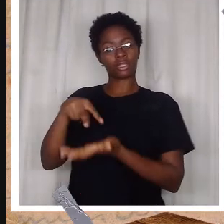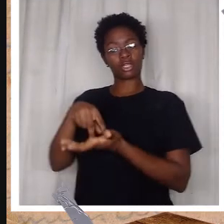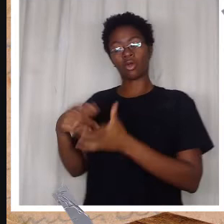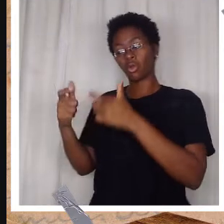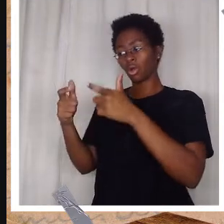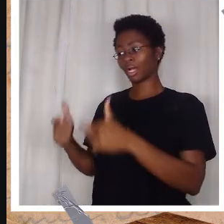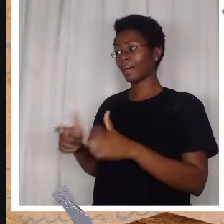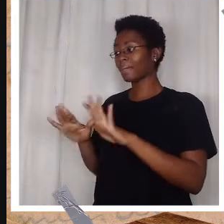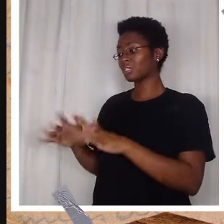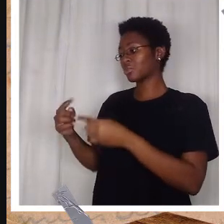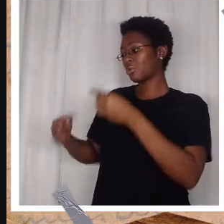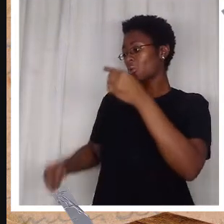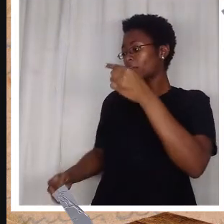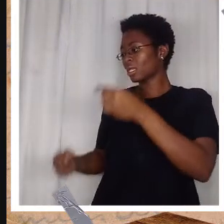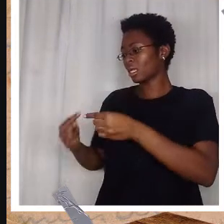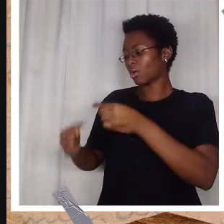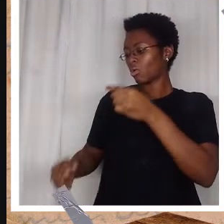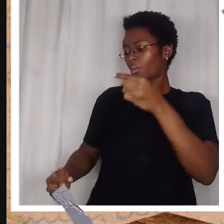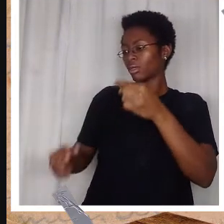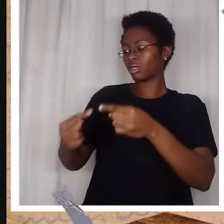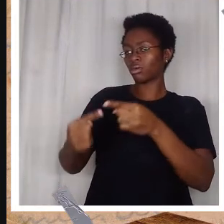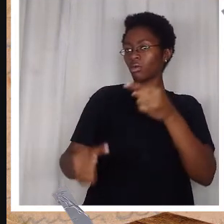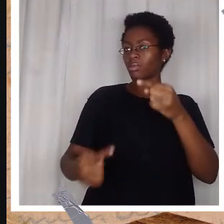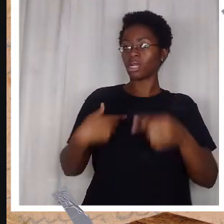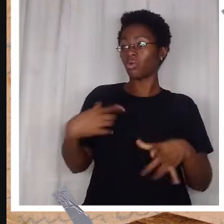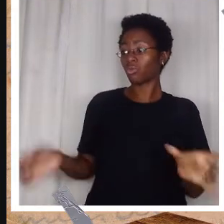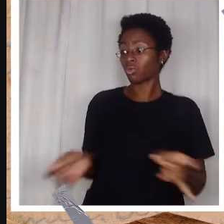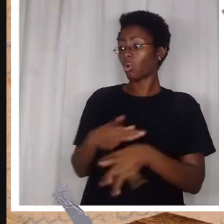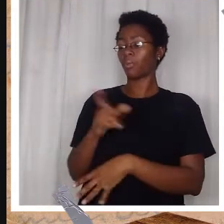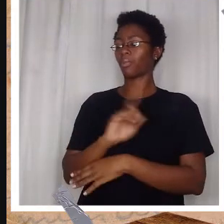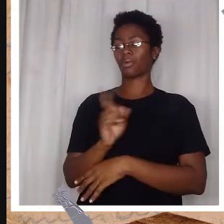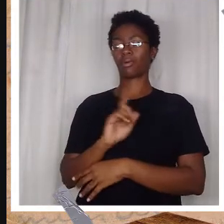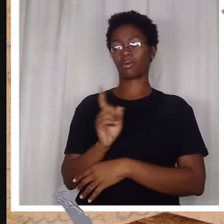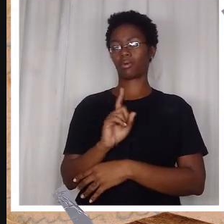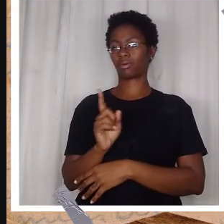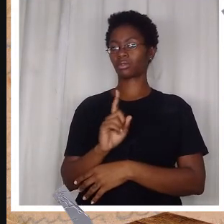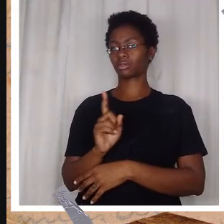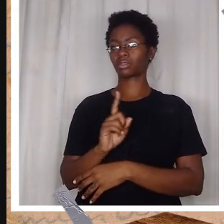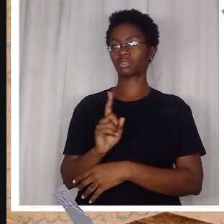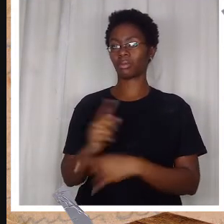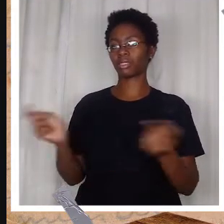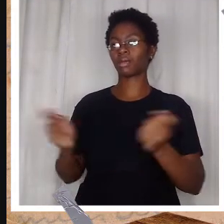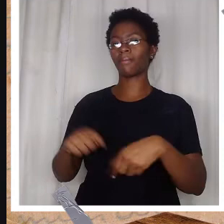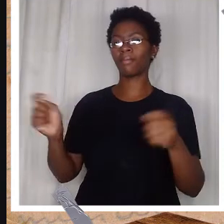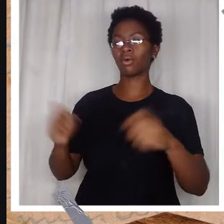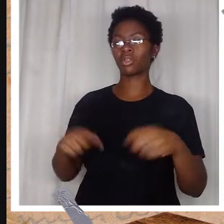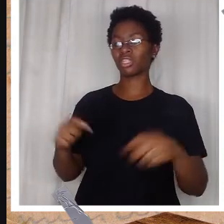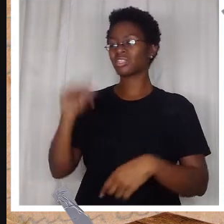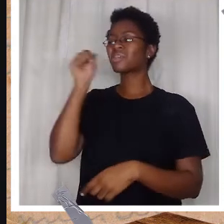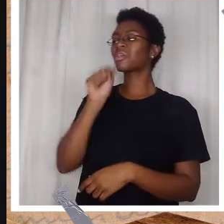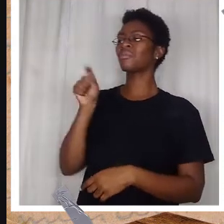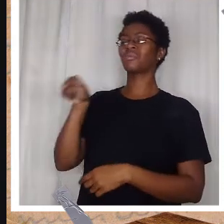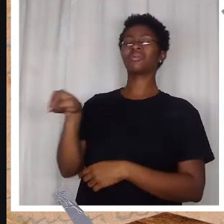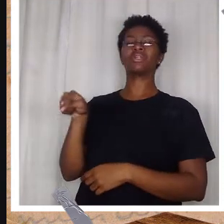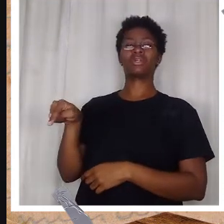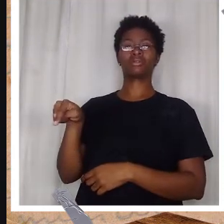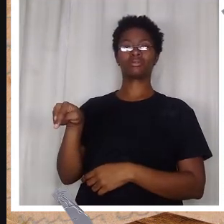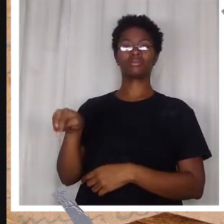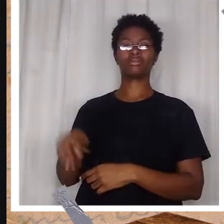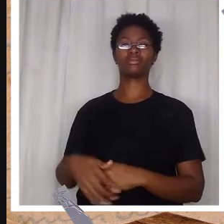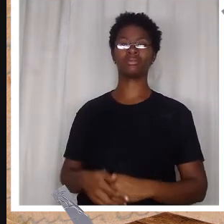o lugar, ou que o lugar também não esteja preparada para essa potência que é essa mulher. Né?